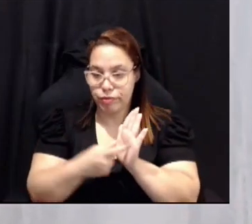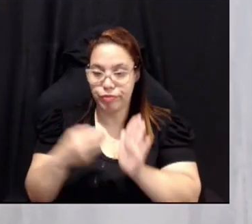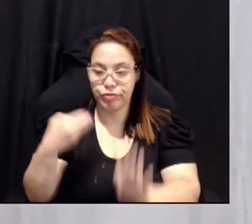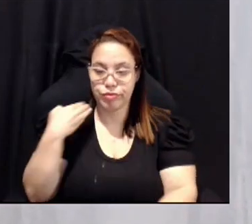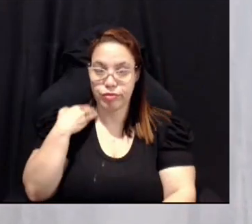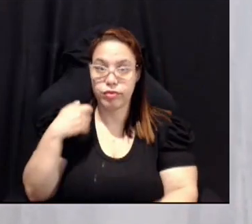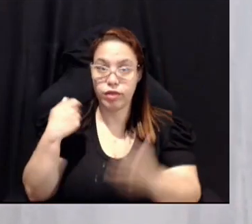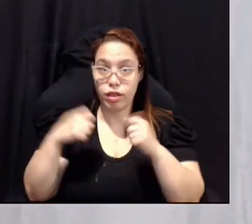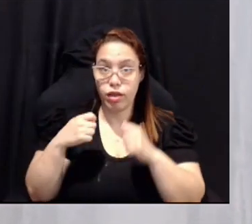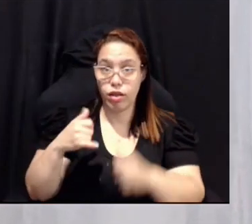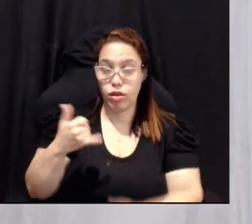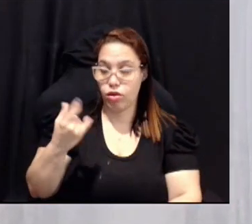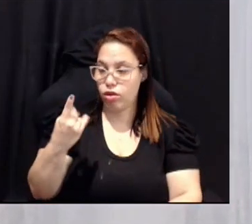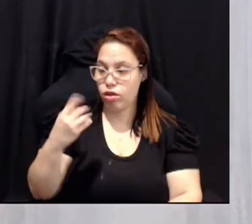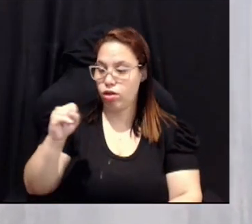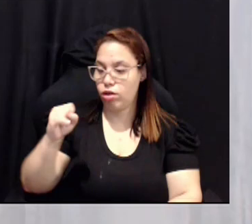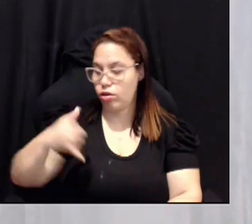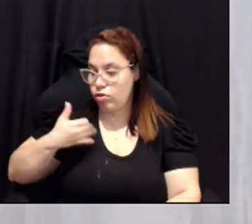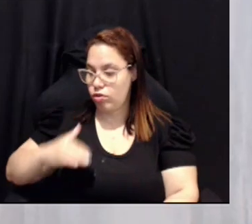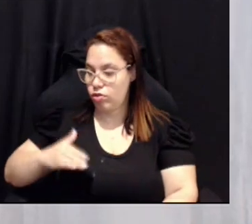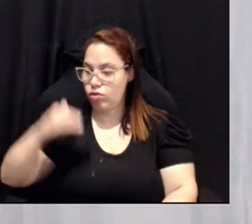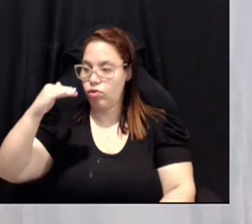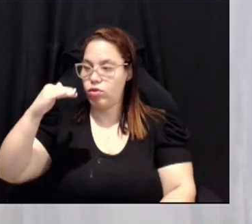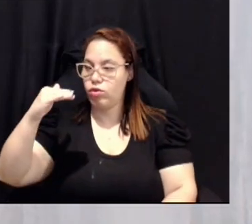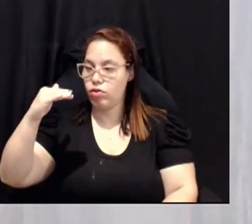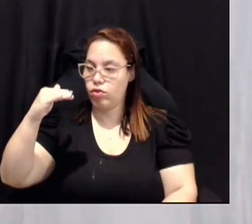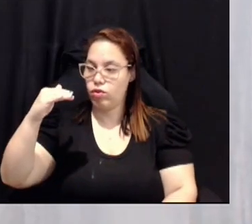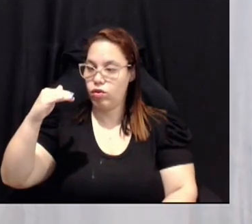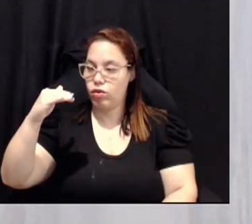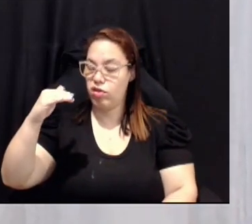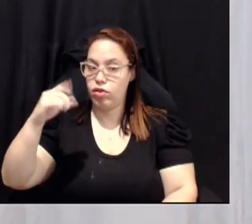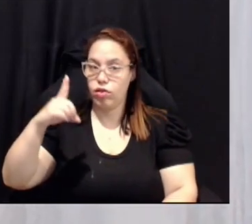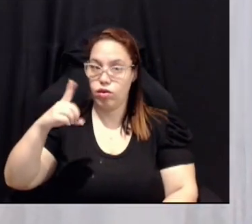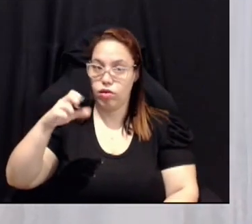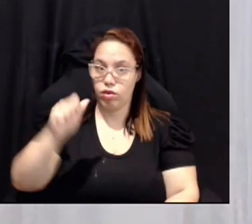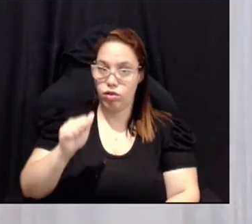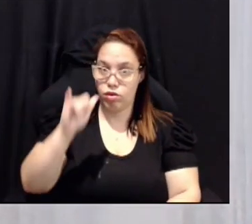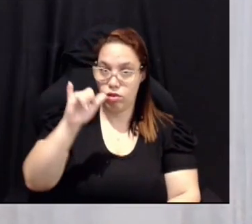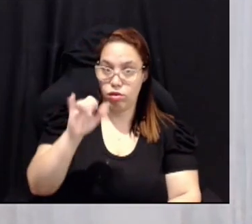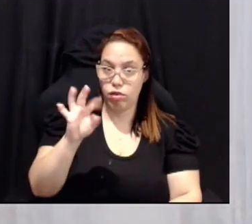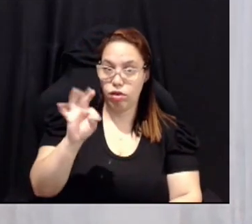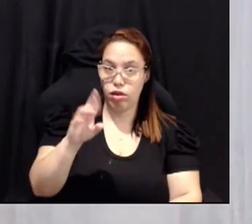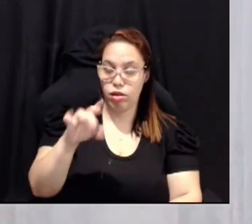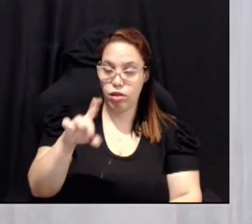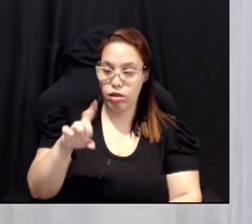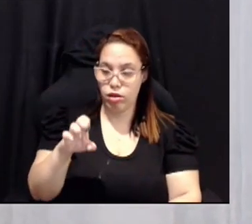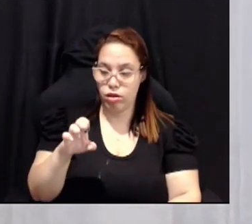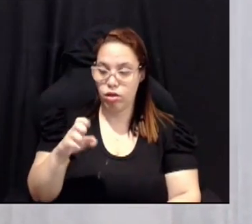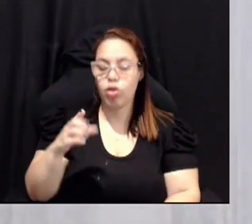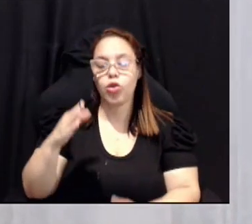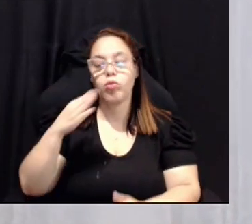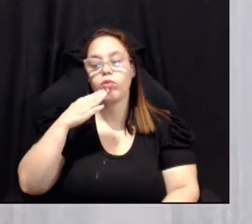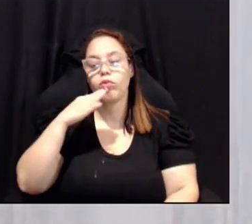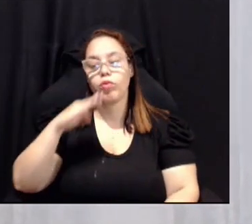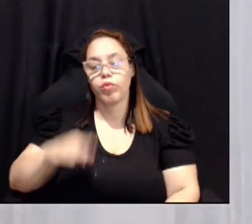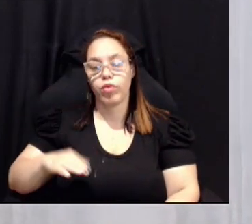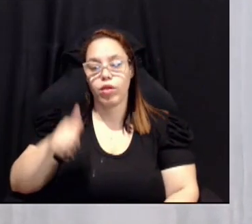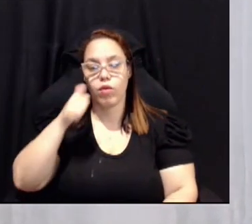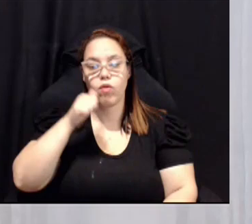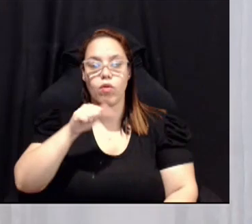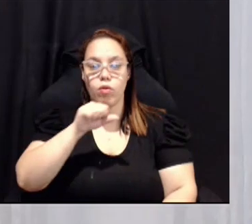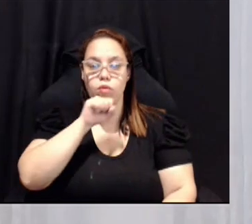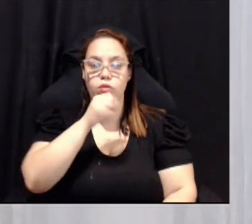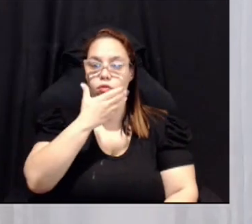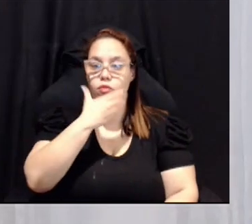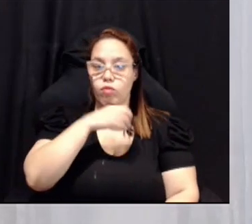de 18 anos quando você vai operar no Day Trade. No caso de um menor, o pai é responsável, porém